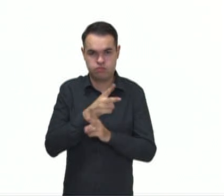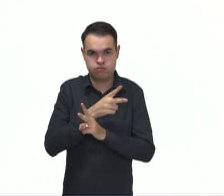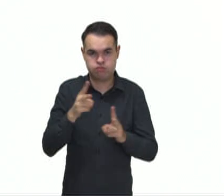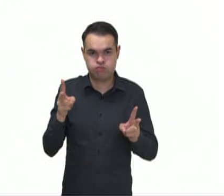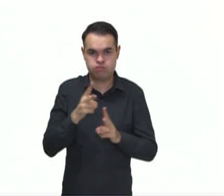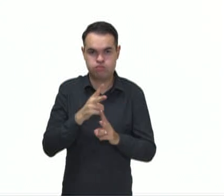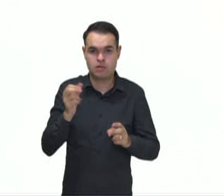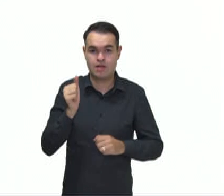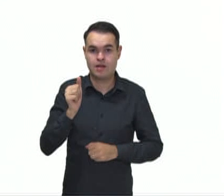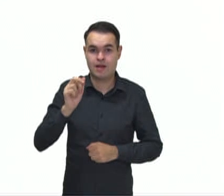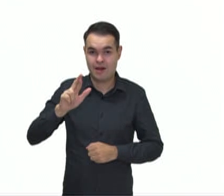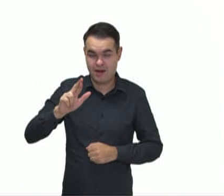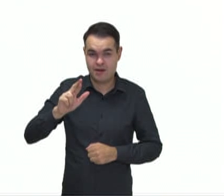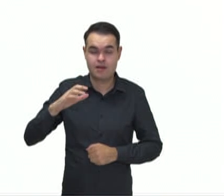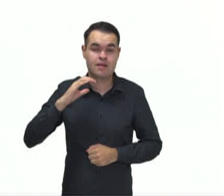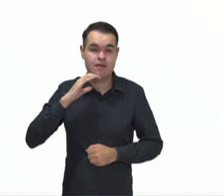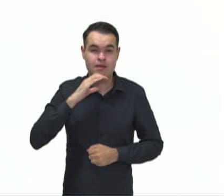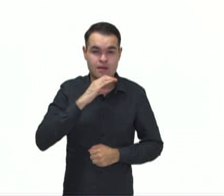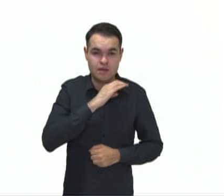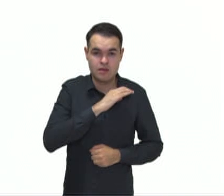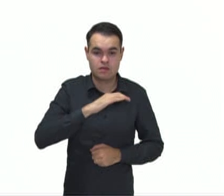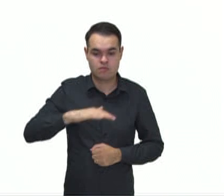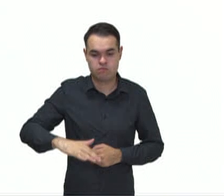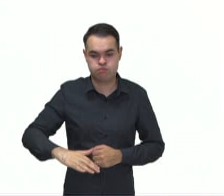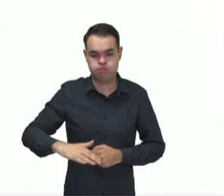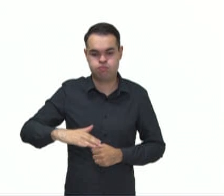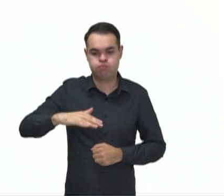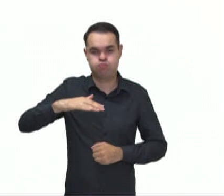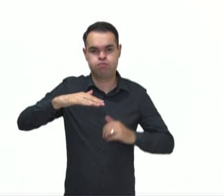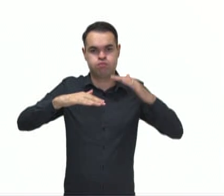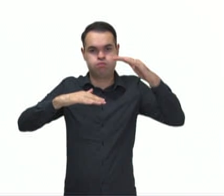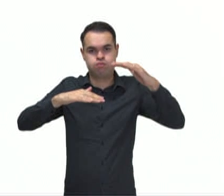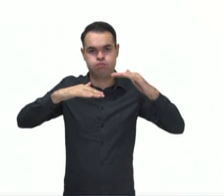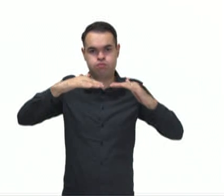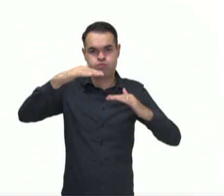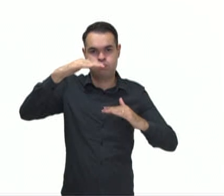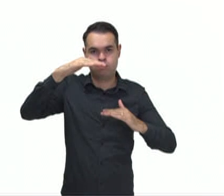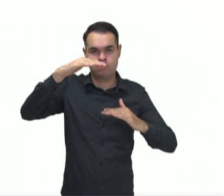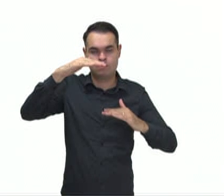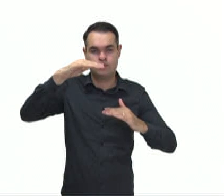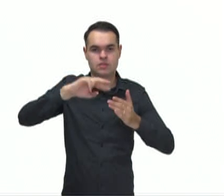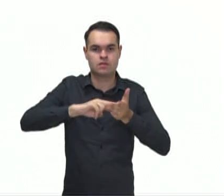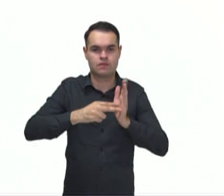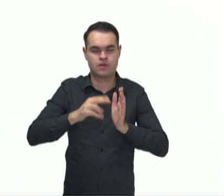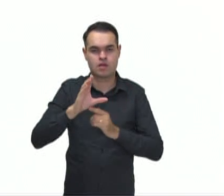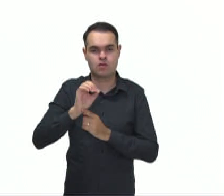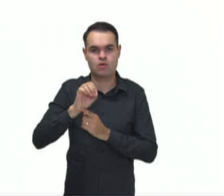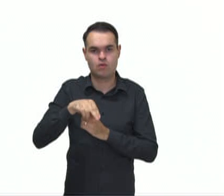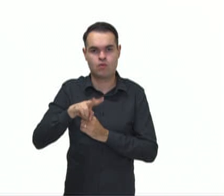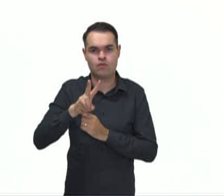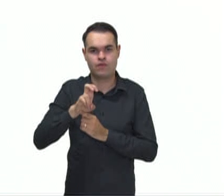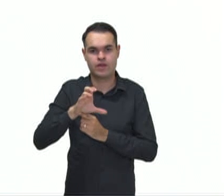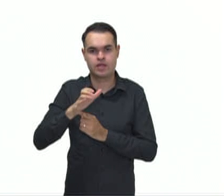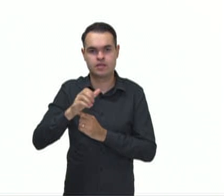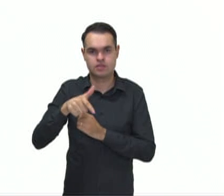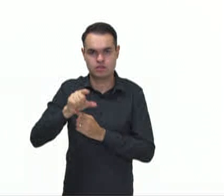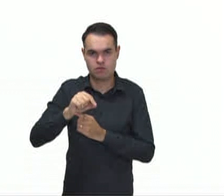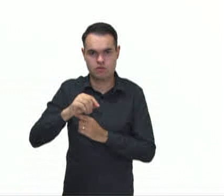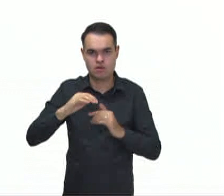o ar quente sobe para a atmosfera e o ar frio desce para o solo, é a convecção que está